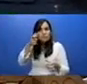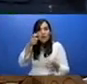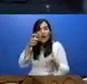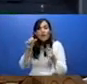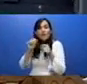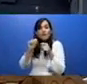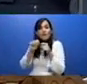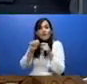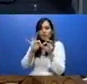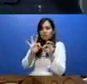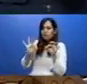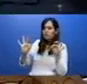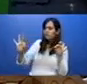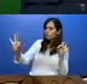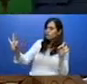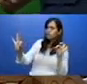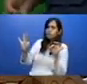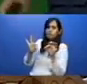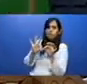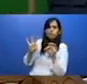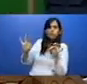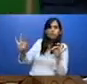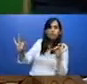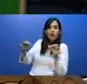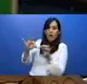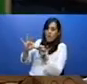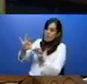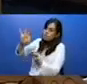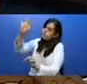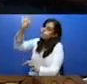fazem as medições, tá, crianças? Isso é